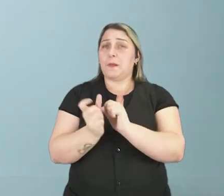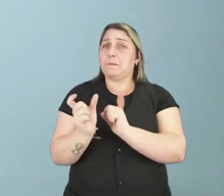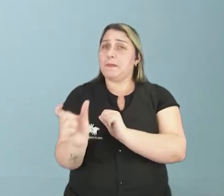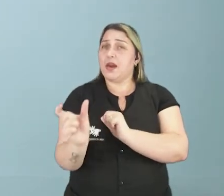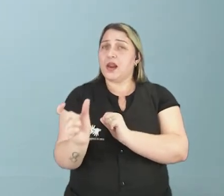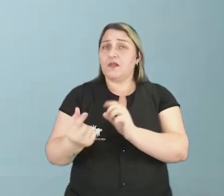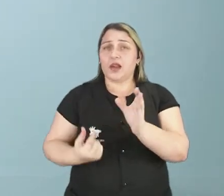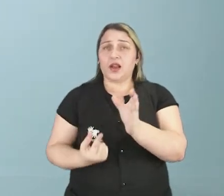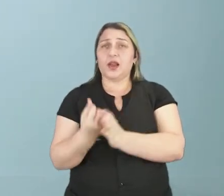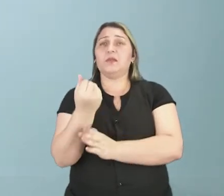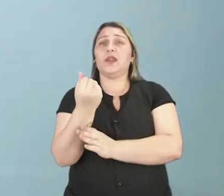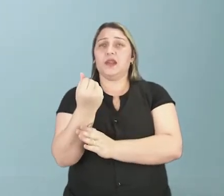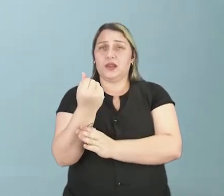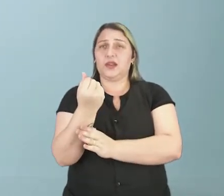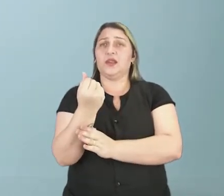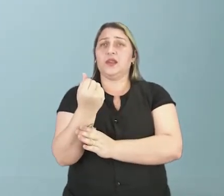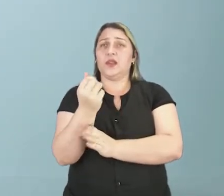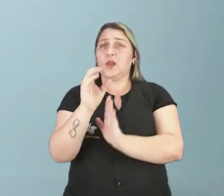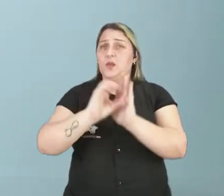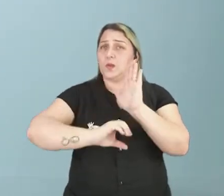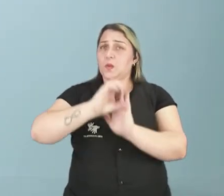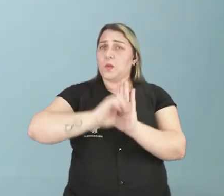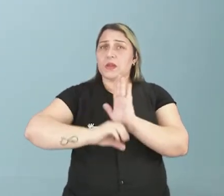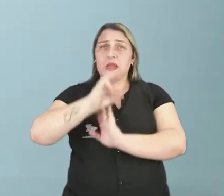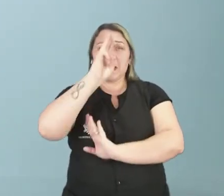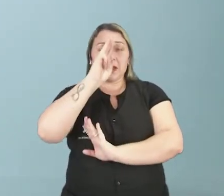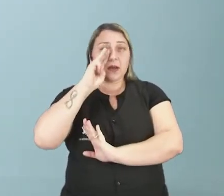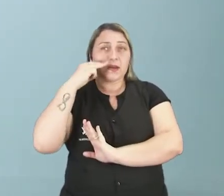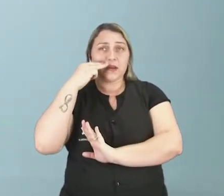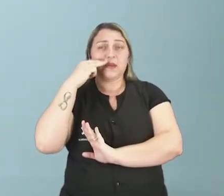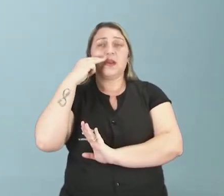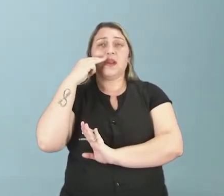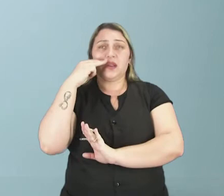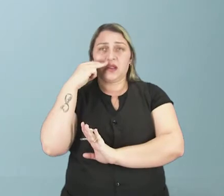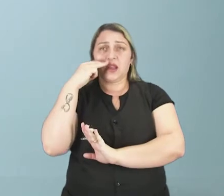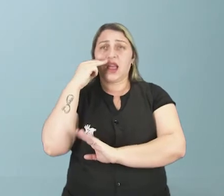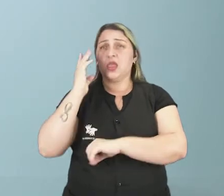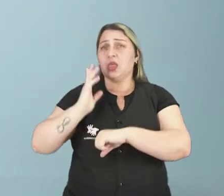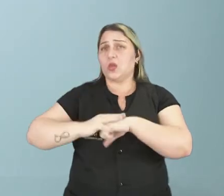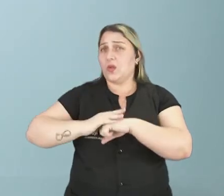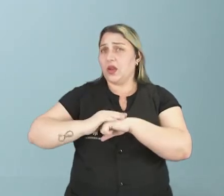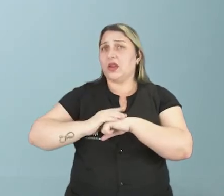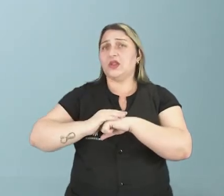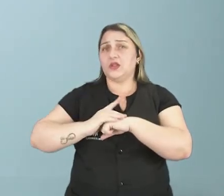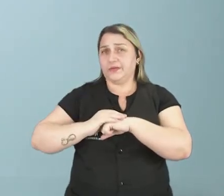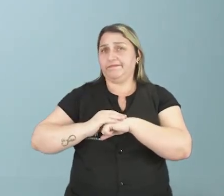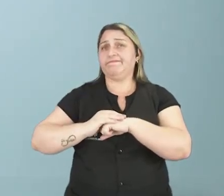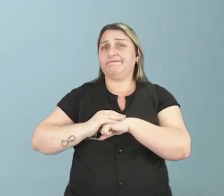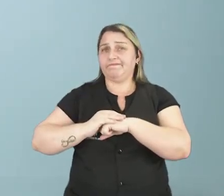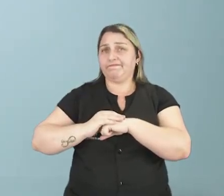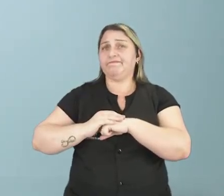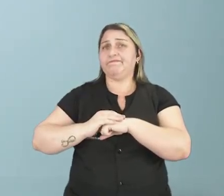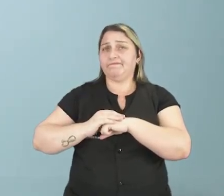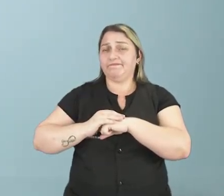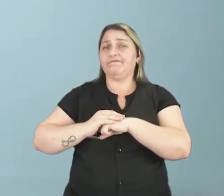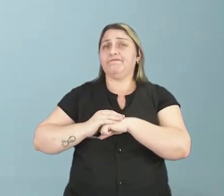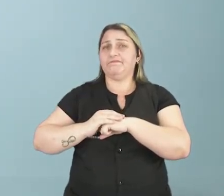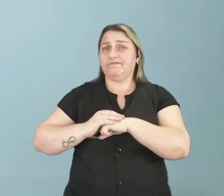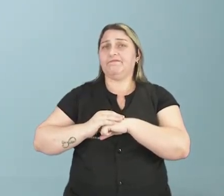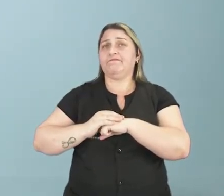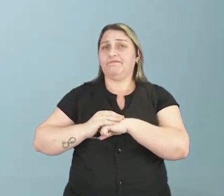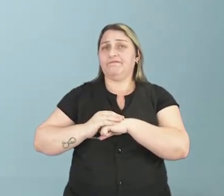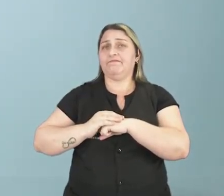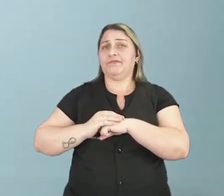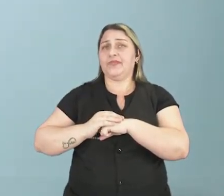palavra capitalismo, no conceito de Marx, é como se fosse um doente é sujeito a esse